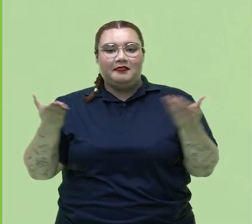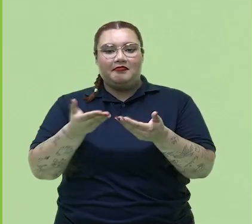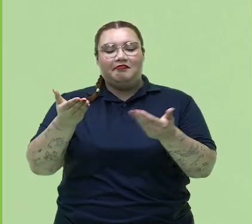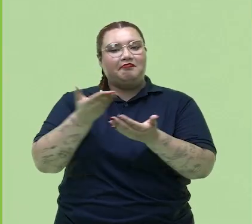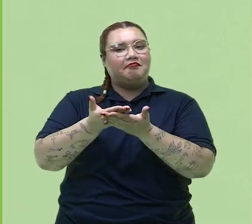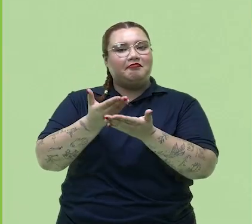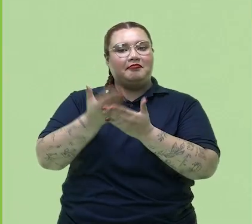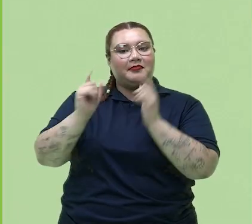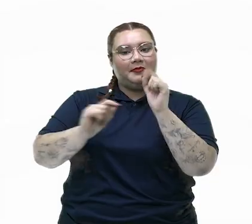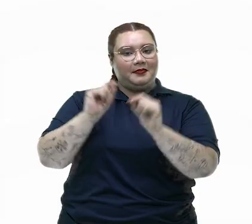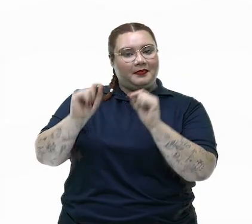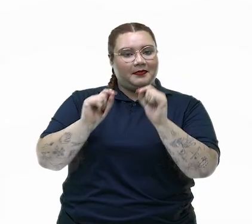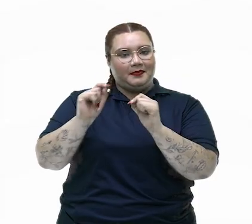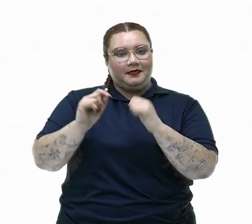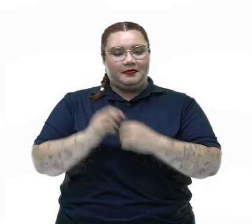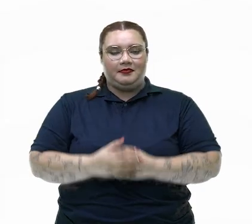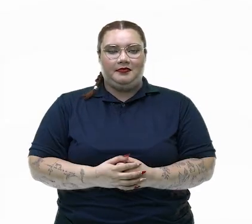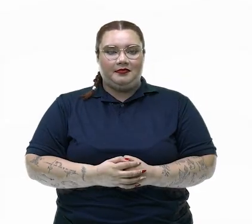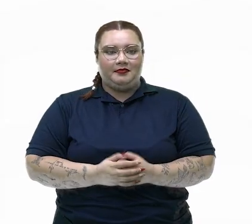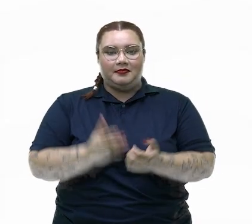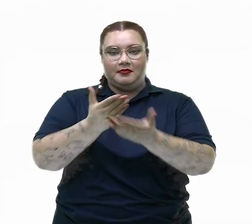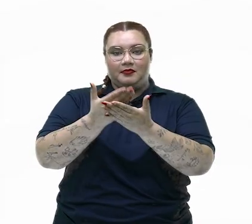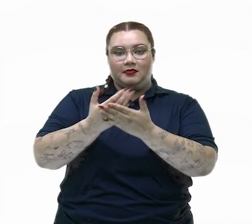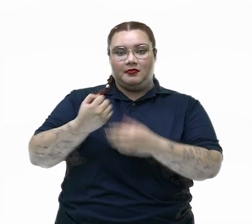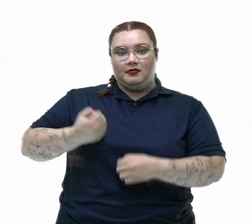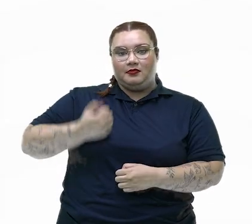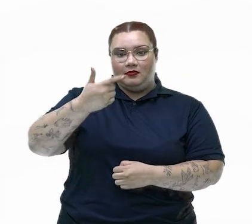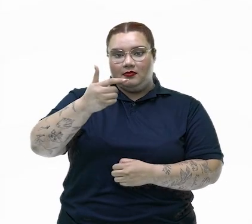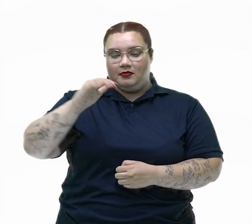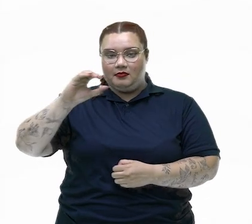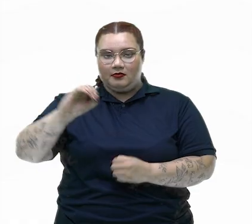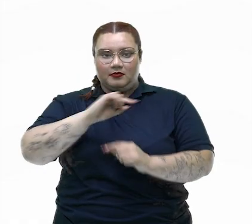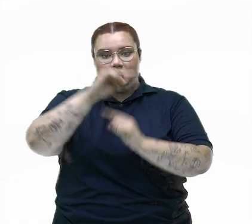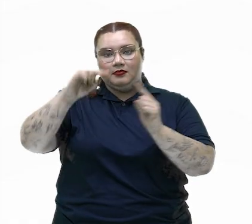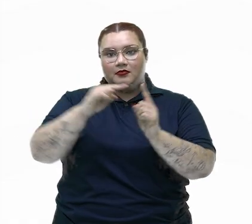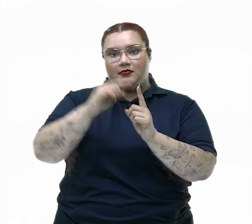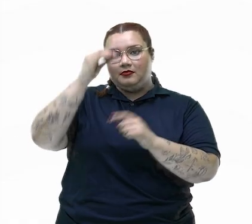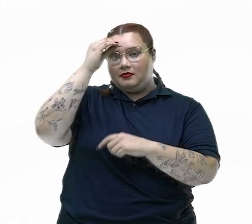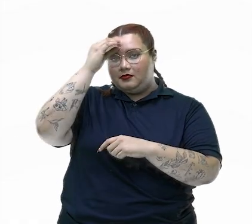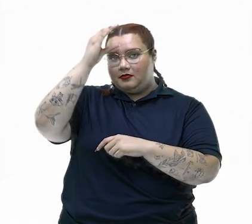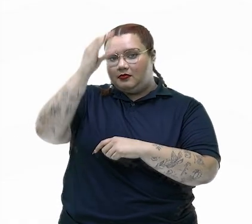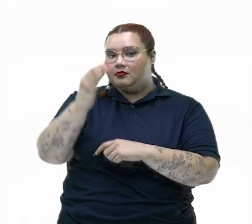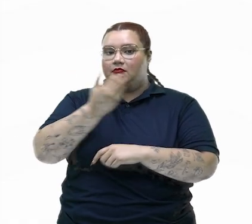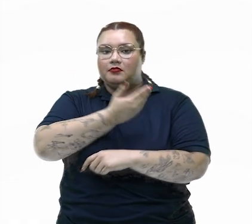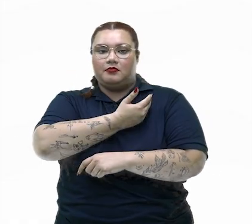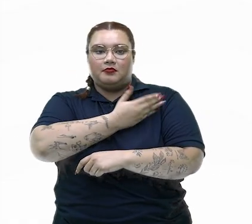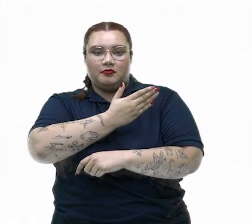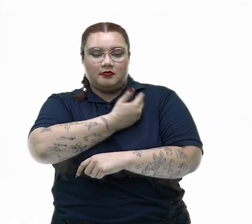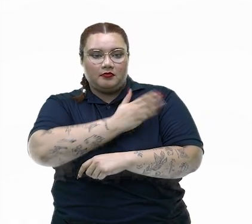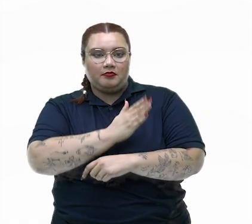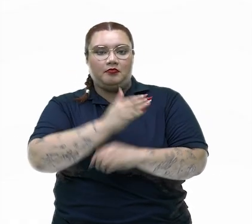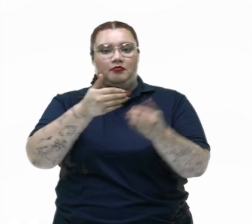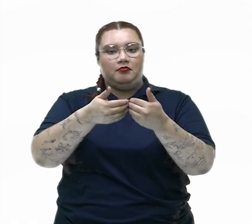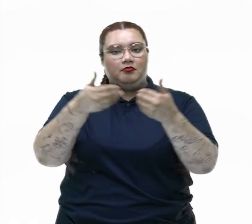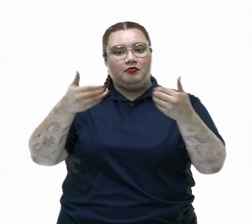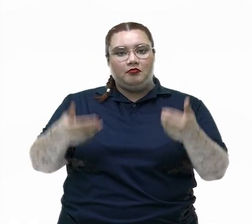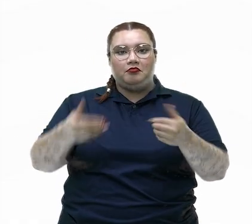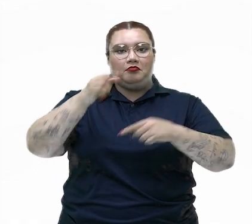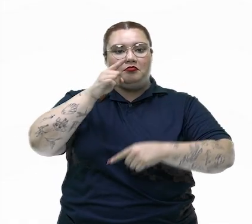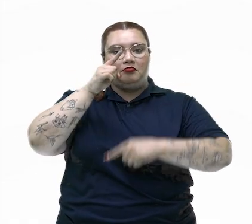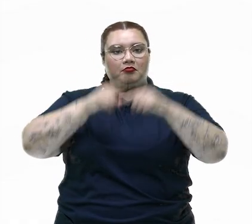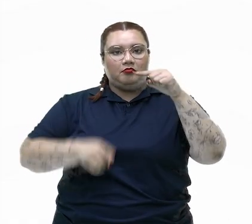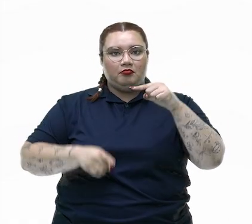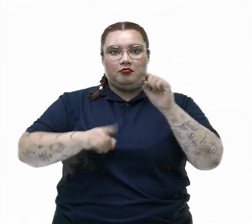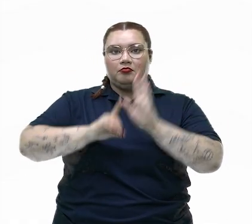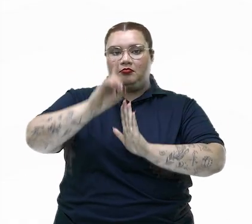conhecer a nossa aula de hoje. Aula de número 20, objeto de conhecimento, discriminação,